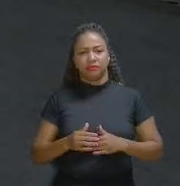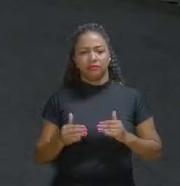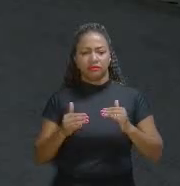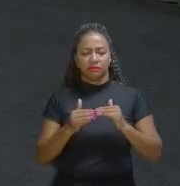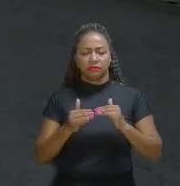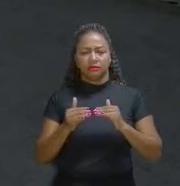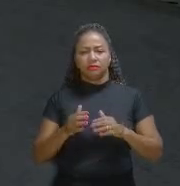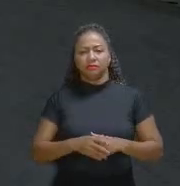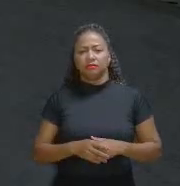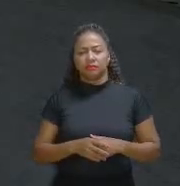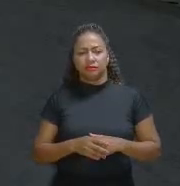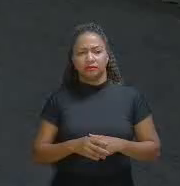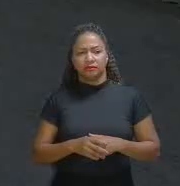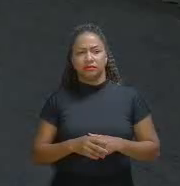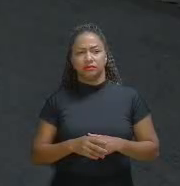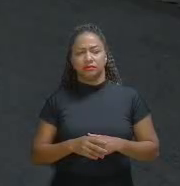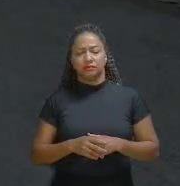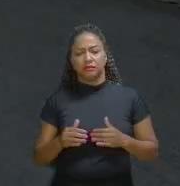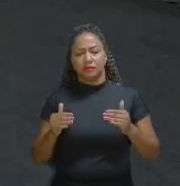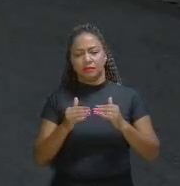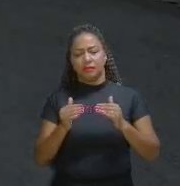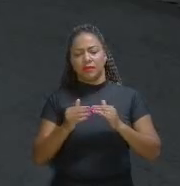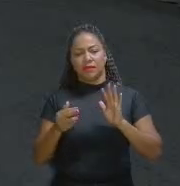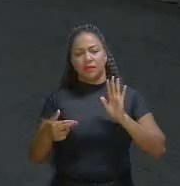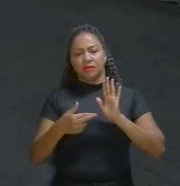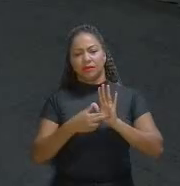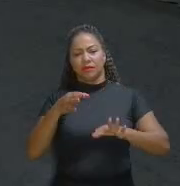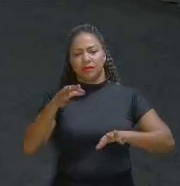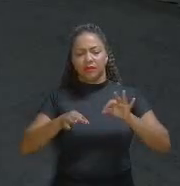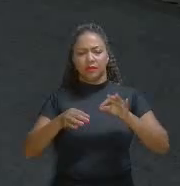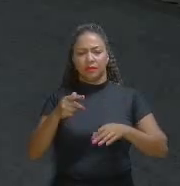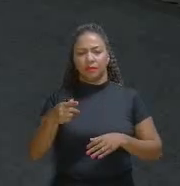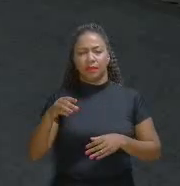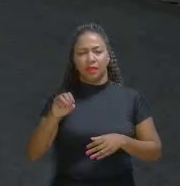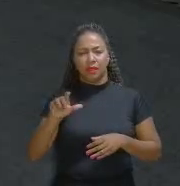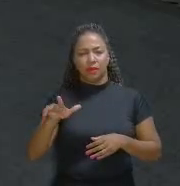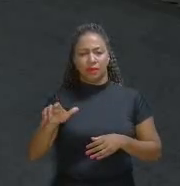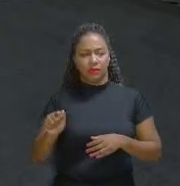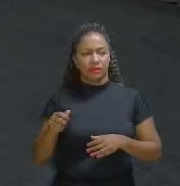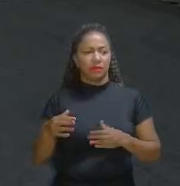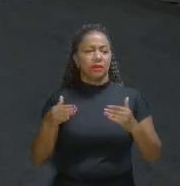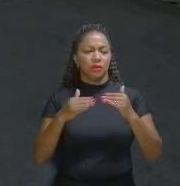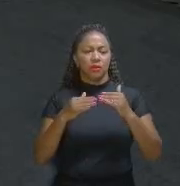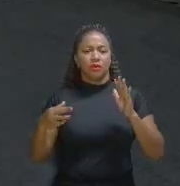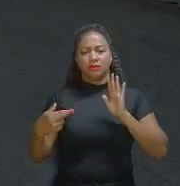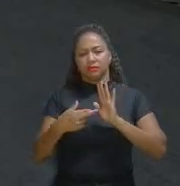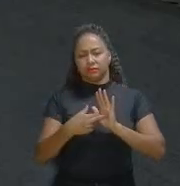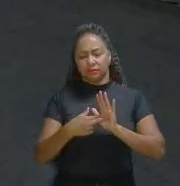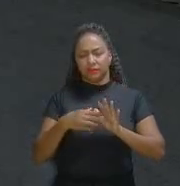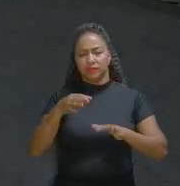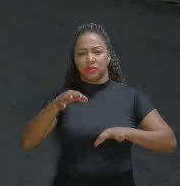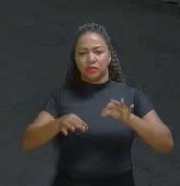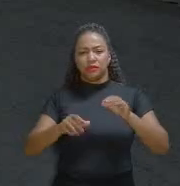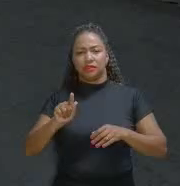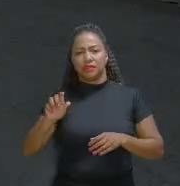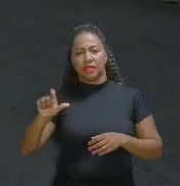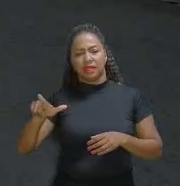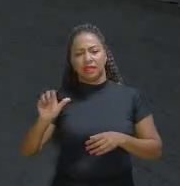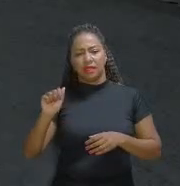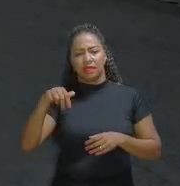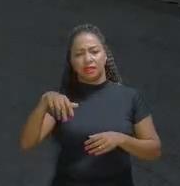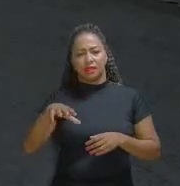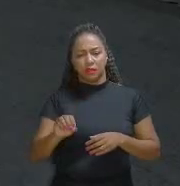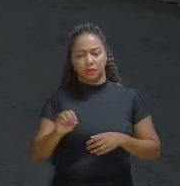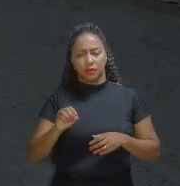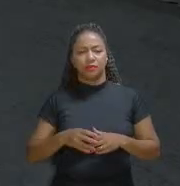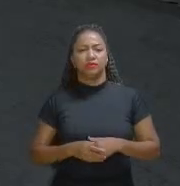Utzig? Acompanho o relator, excelência. Juíza Paola Santos? Acompanho o relator, presidente. Juiz Galiano Sei?